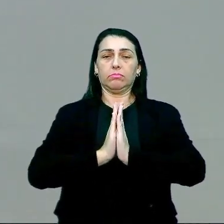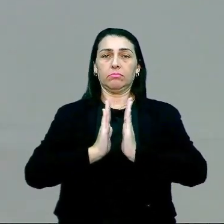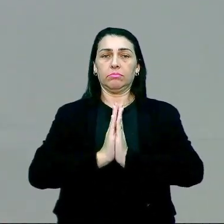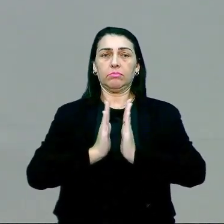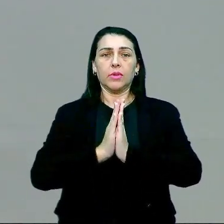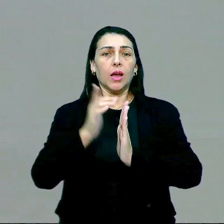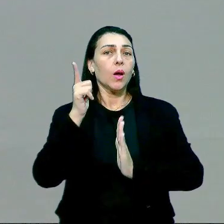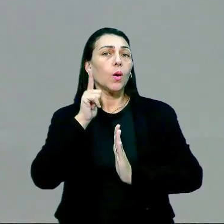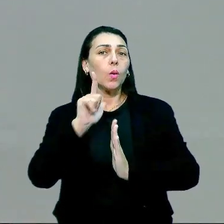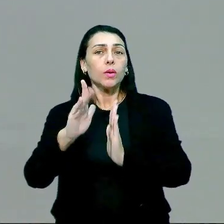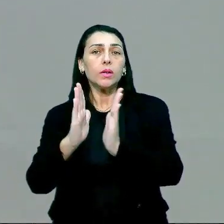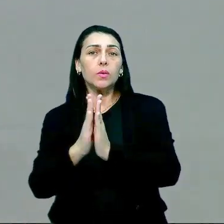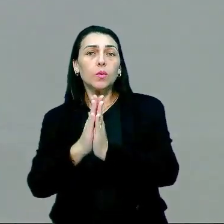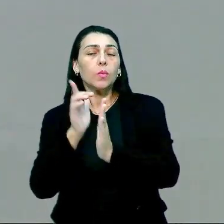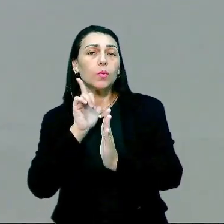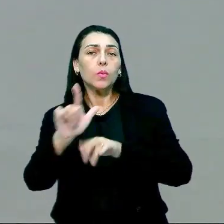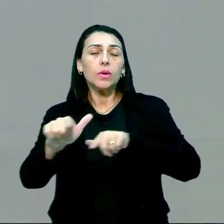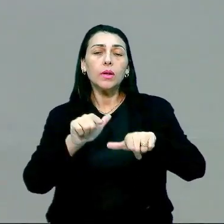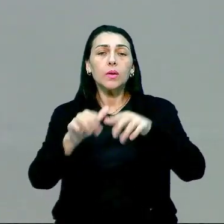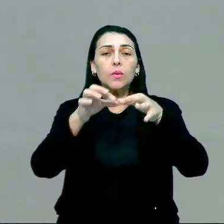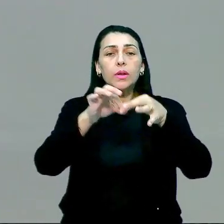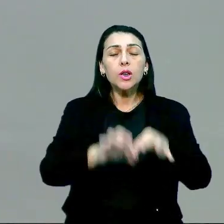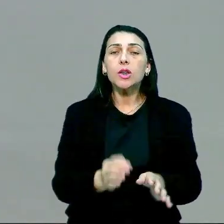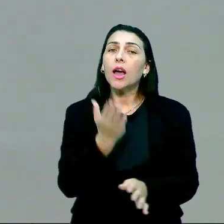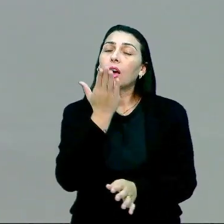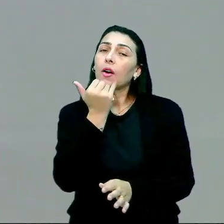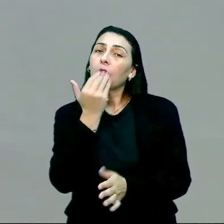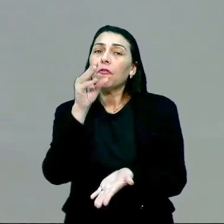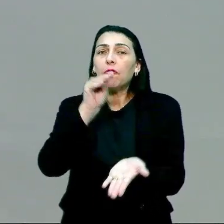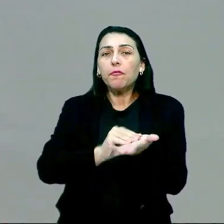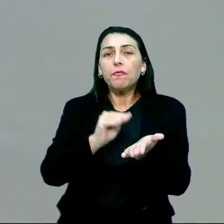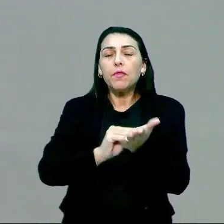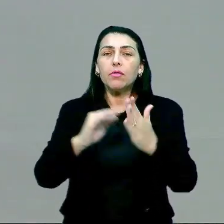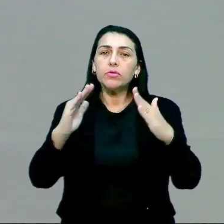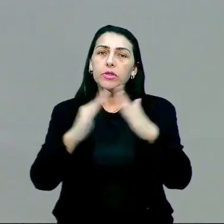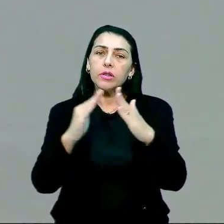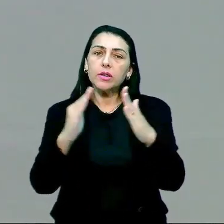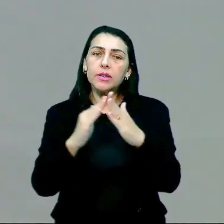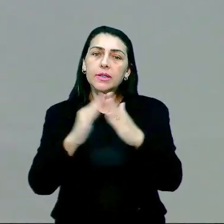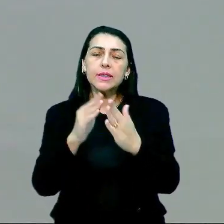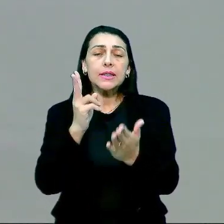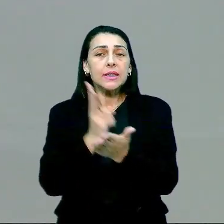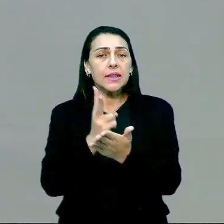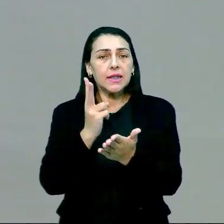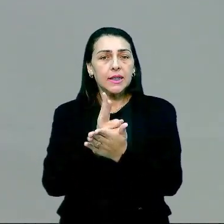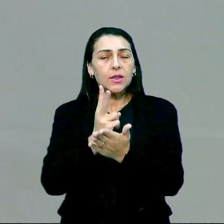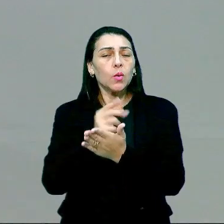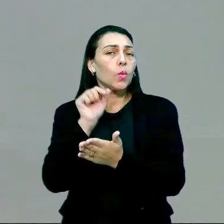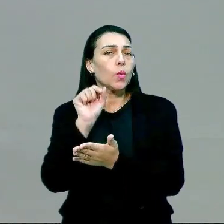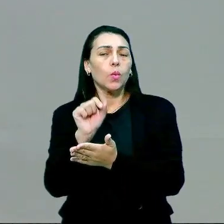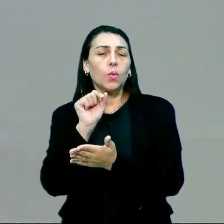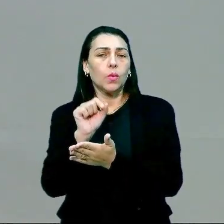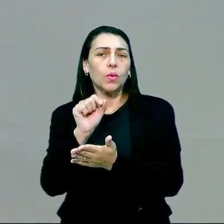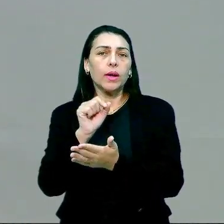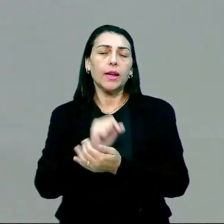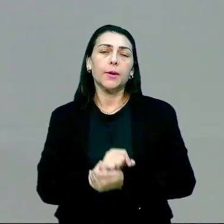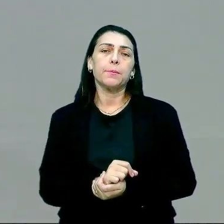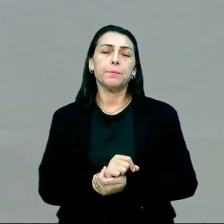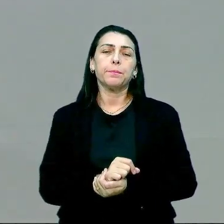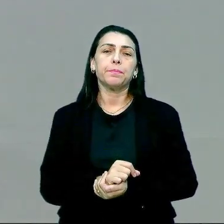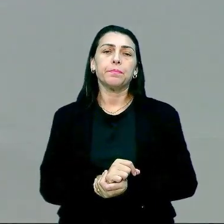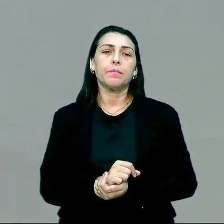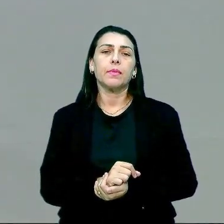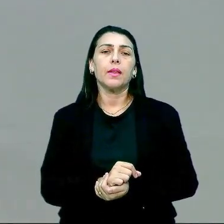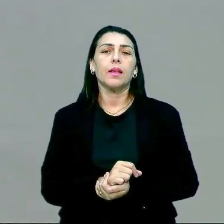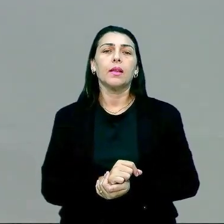para conseguir um emprego, para não deixar que o alimento falte em casa, sendo que a questão, que